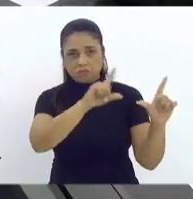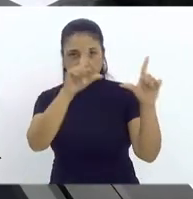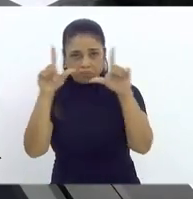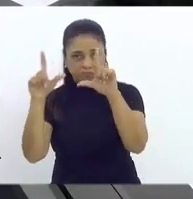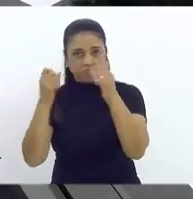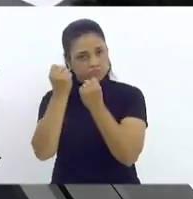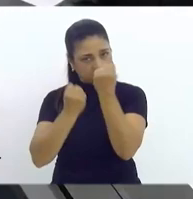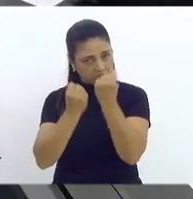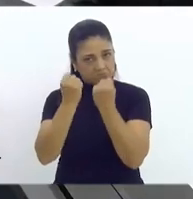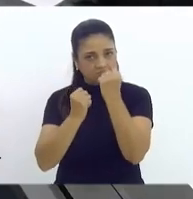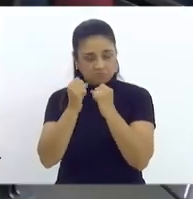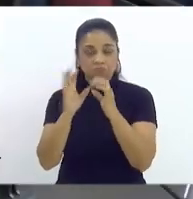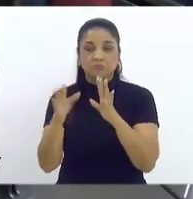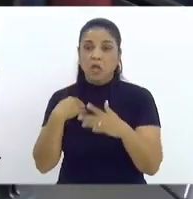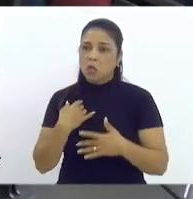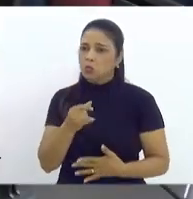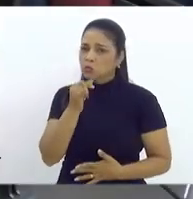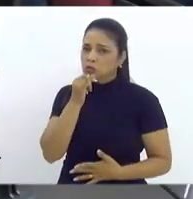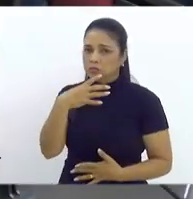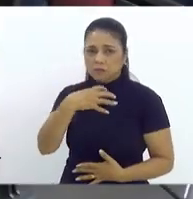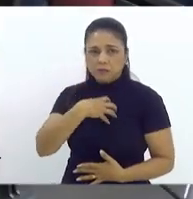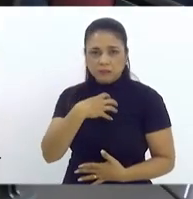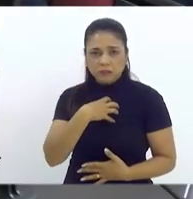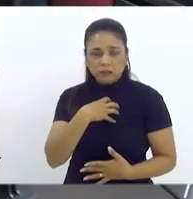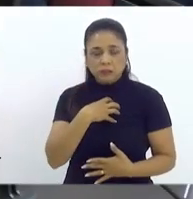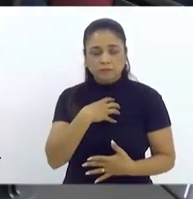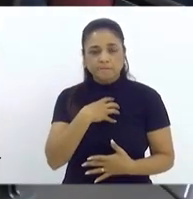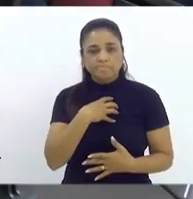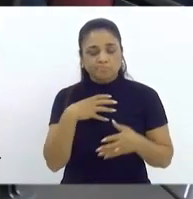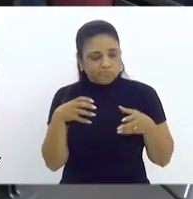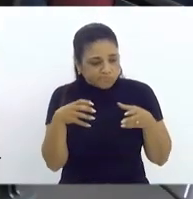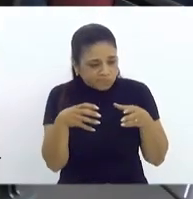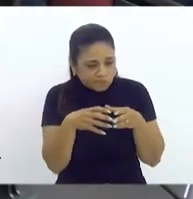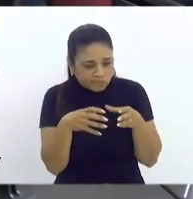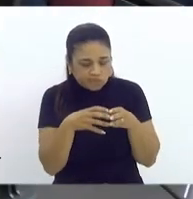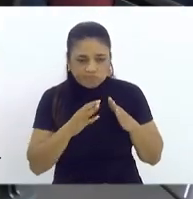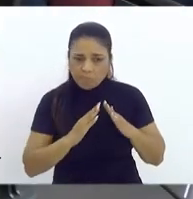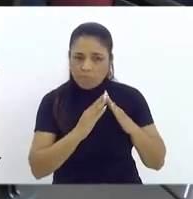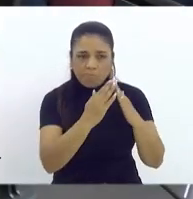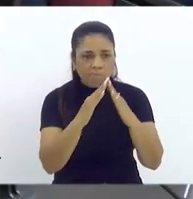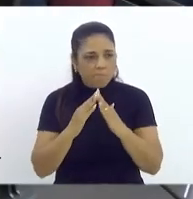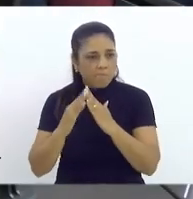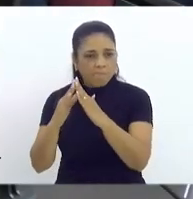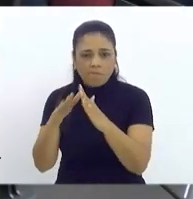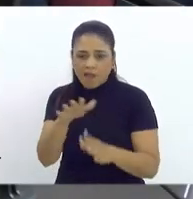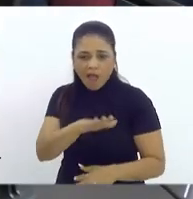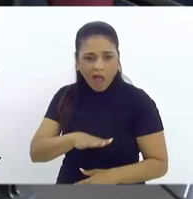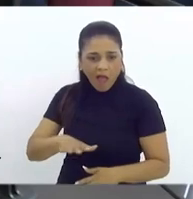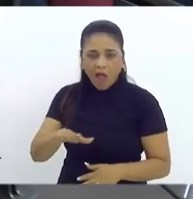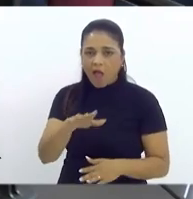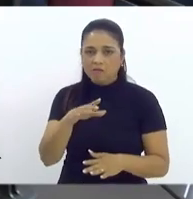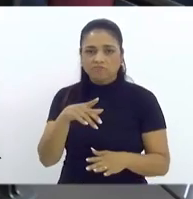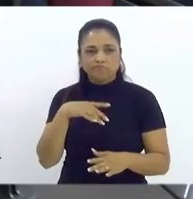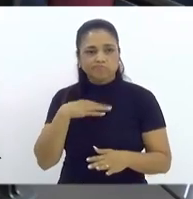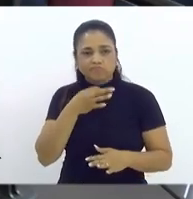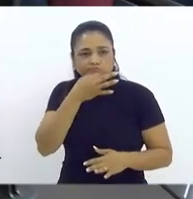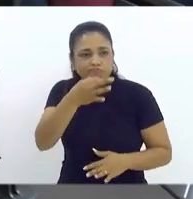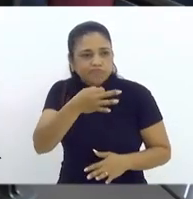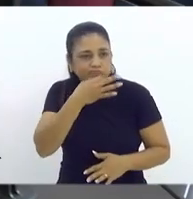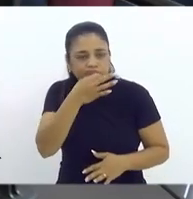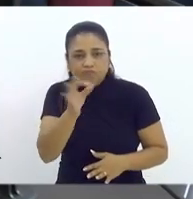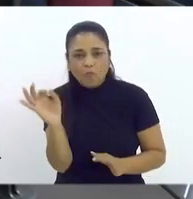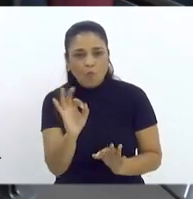triste de saber que nenhuma comunidade, nenhuma área carente foi citada num